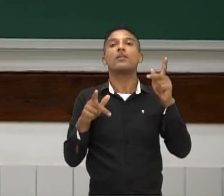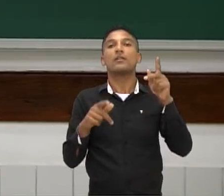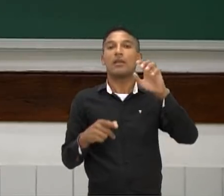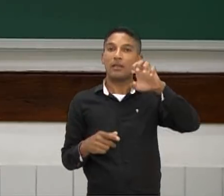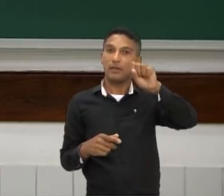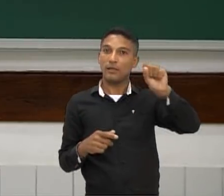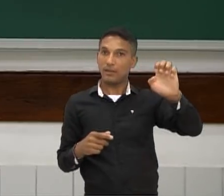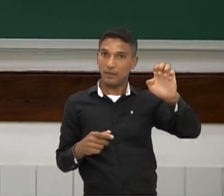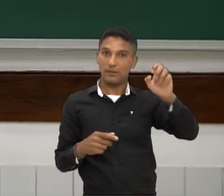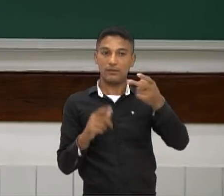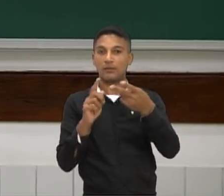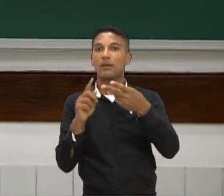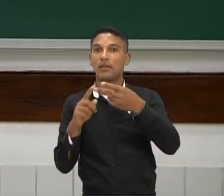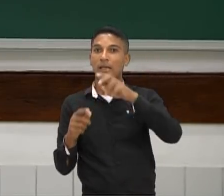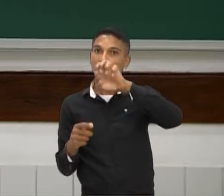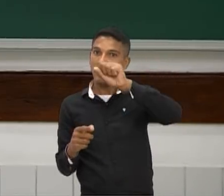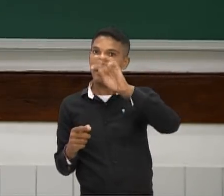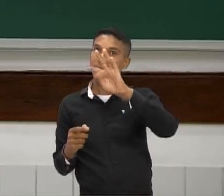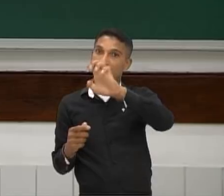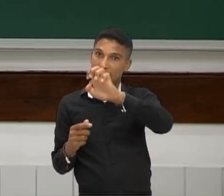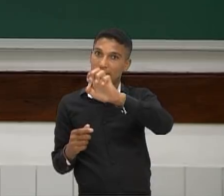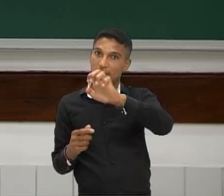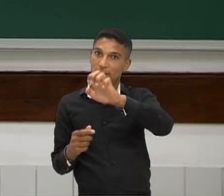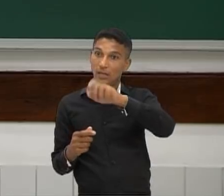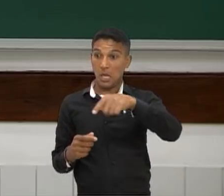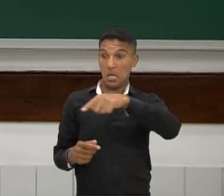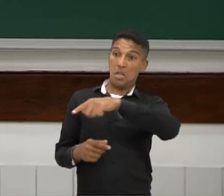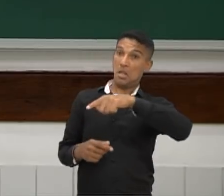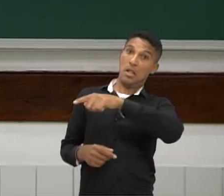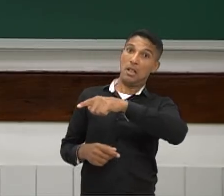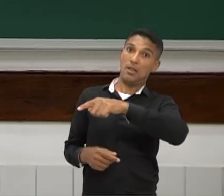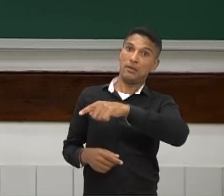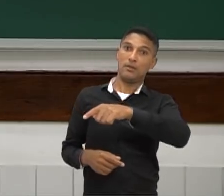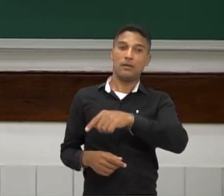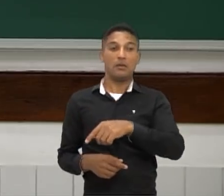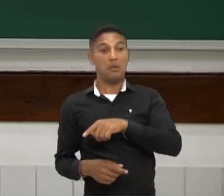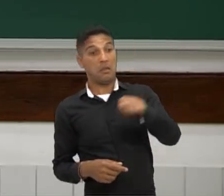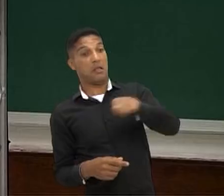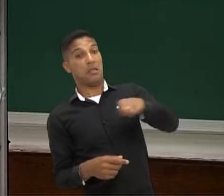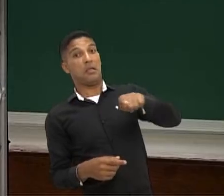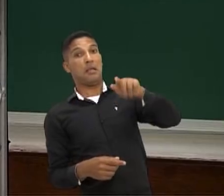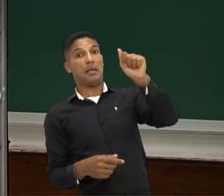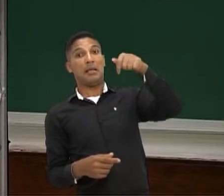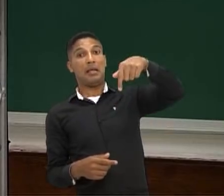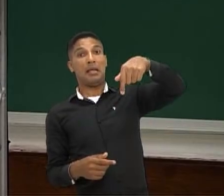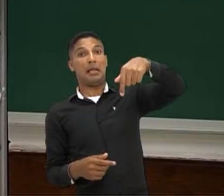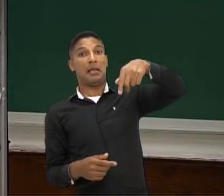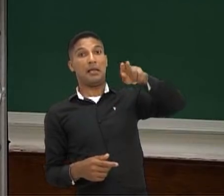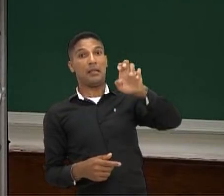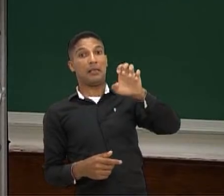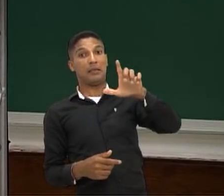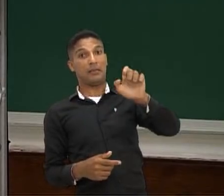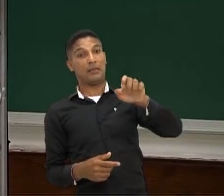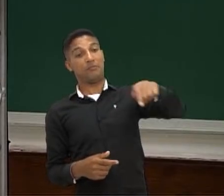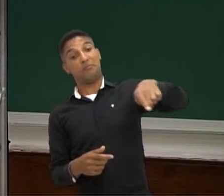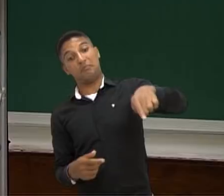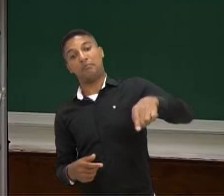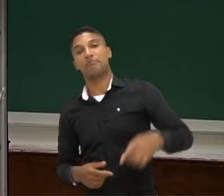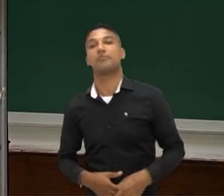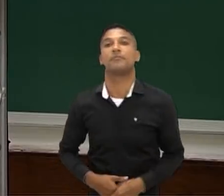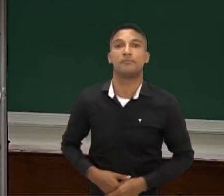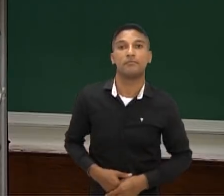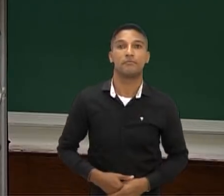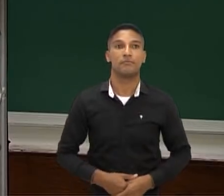aquele, quando que eu posso utilizar um, quando que eu posso utilizar outro, certo? Então, vamos começar aqui. Vou pedir para